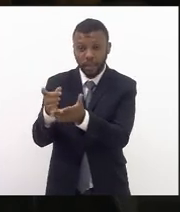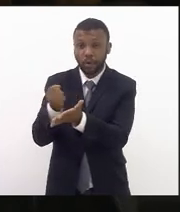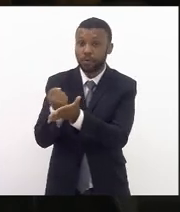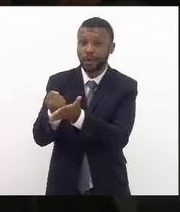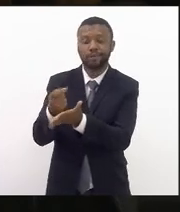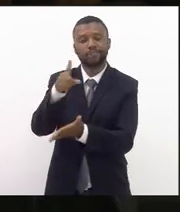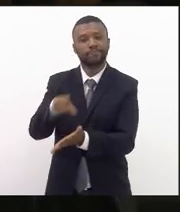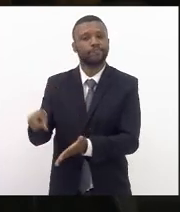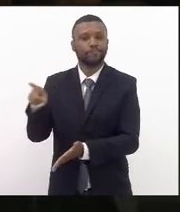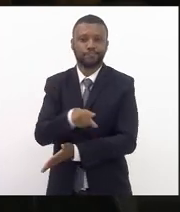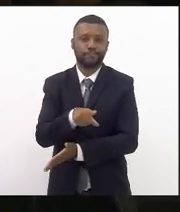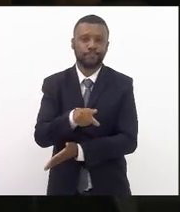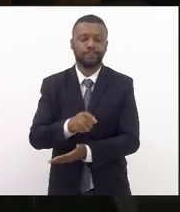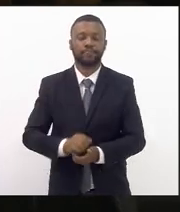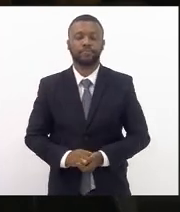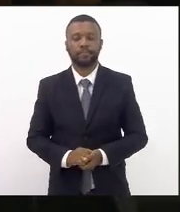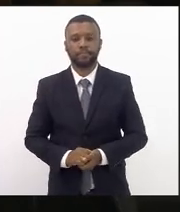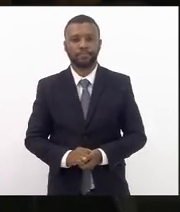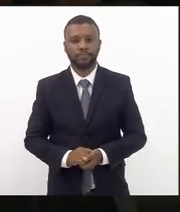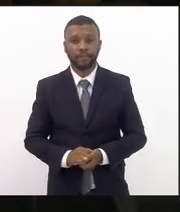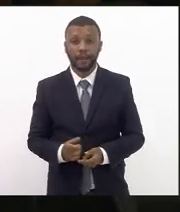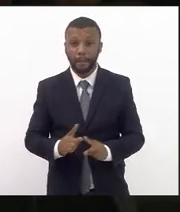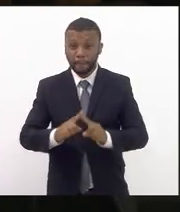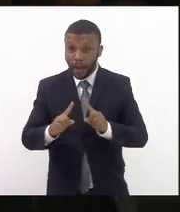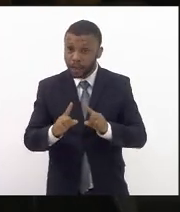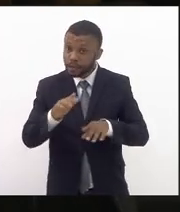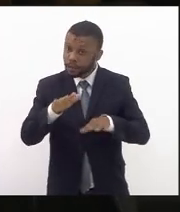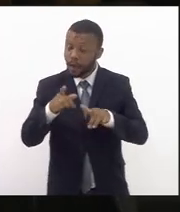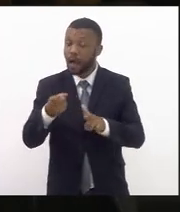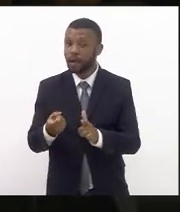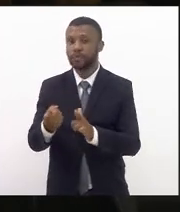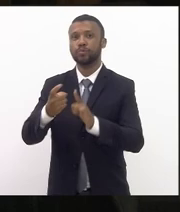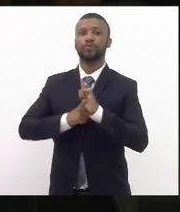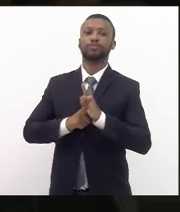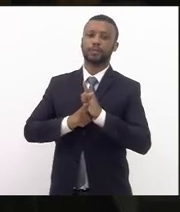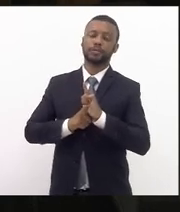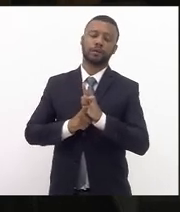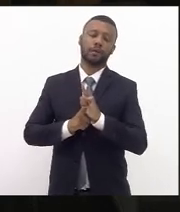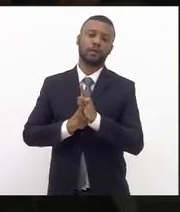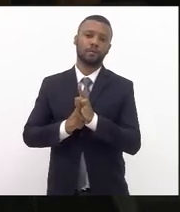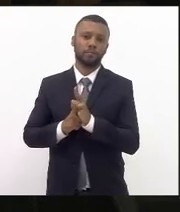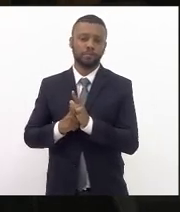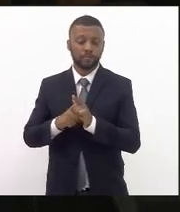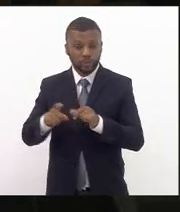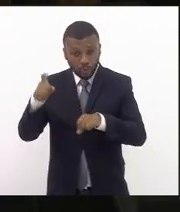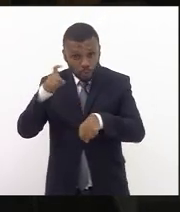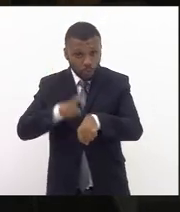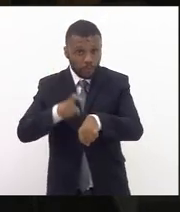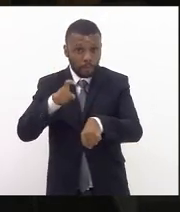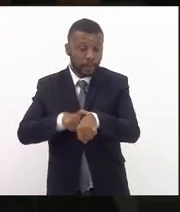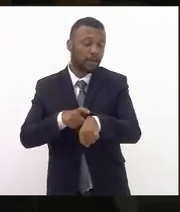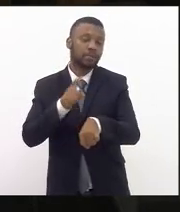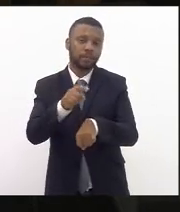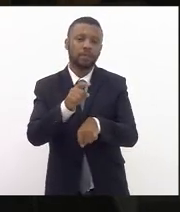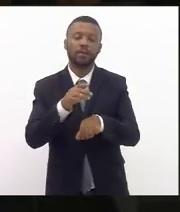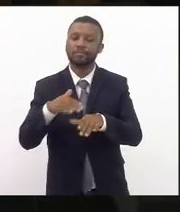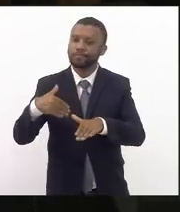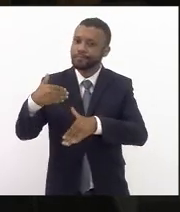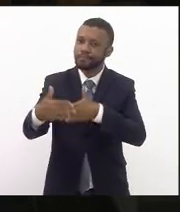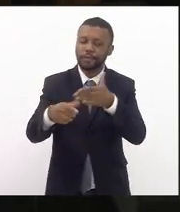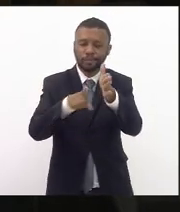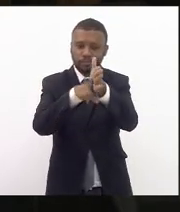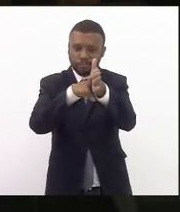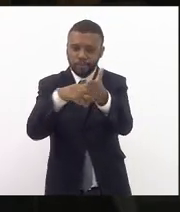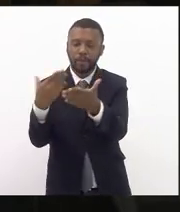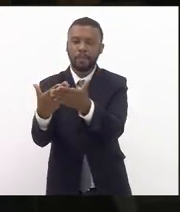que mais não seja, pelo menos, a sua suspensão enquanto não são realizados os